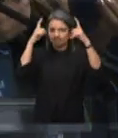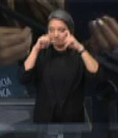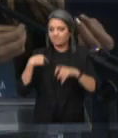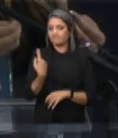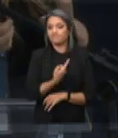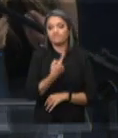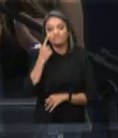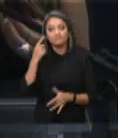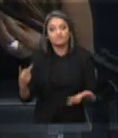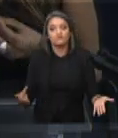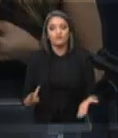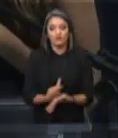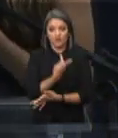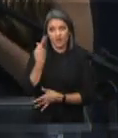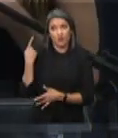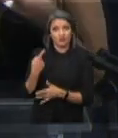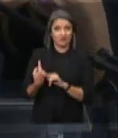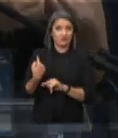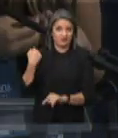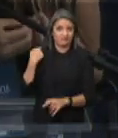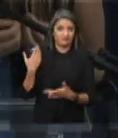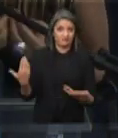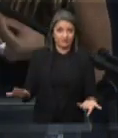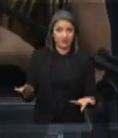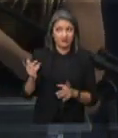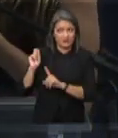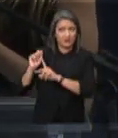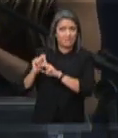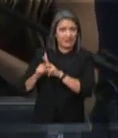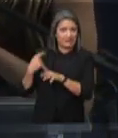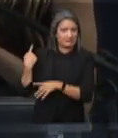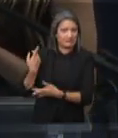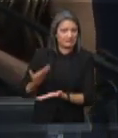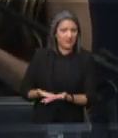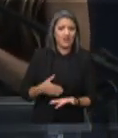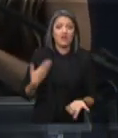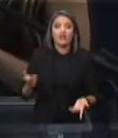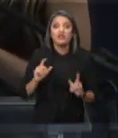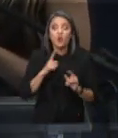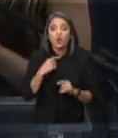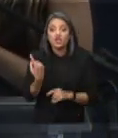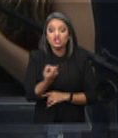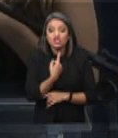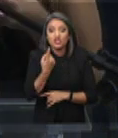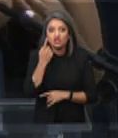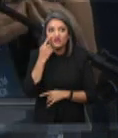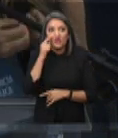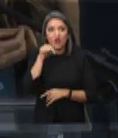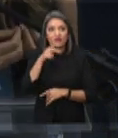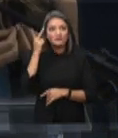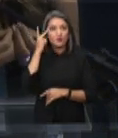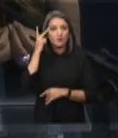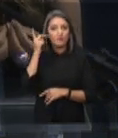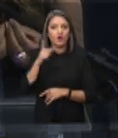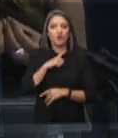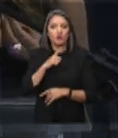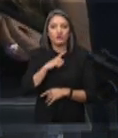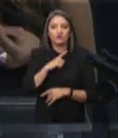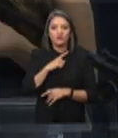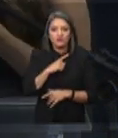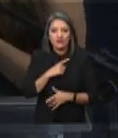vimos ocorrendo nos últimos dias né nos últimos meses na verdade nós estamos diante nós passamos em São Paulo a operação